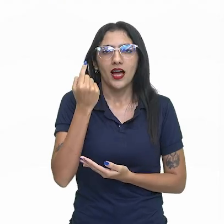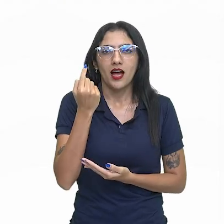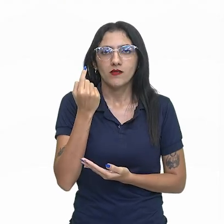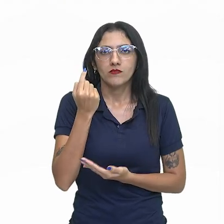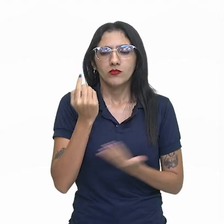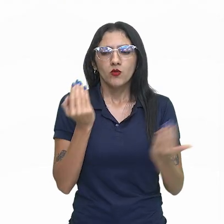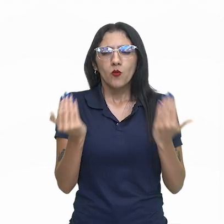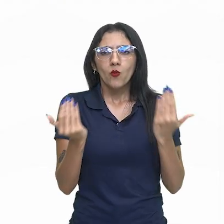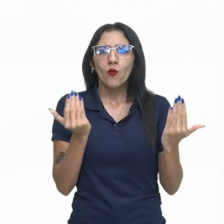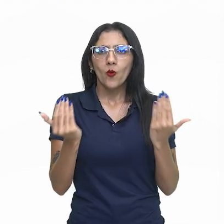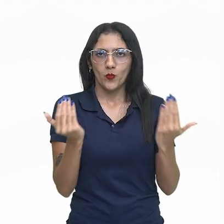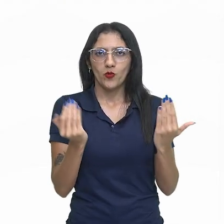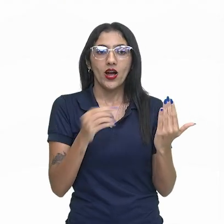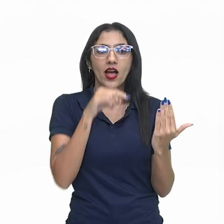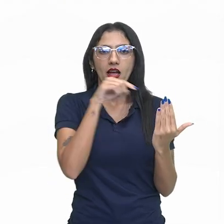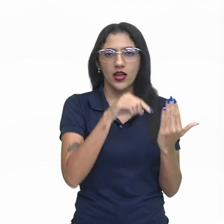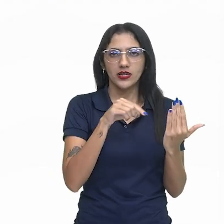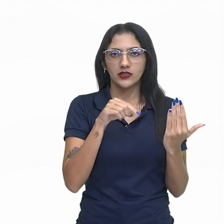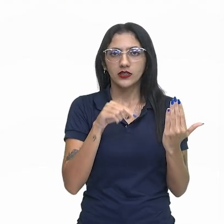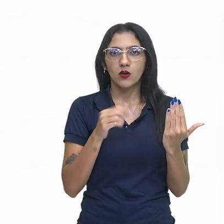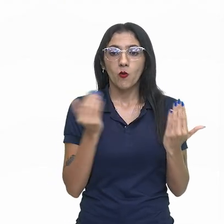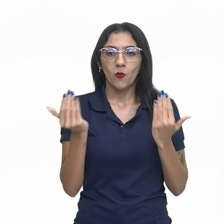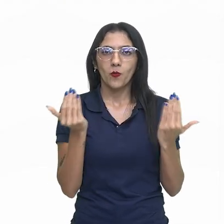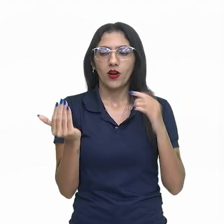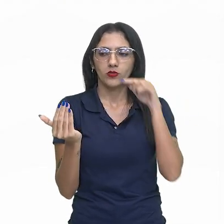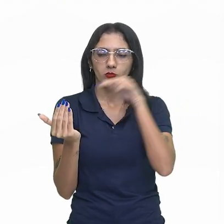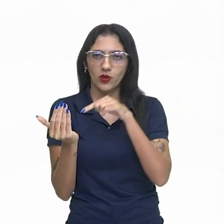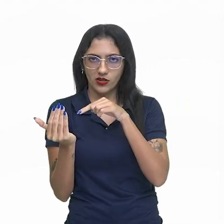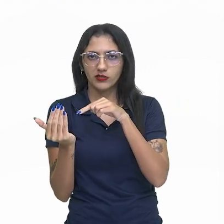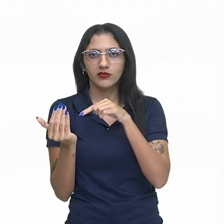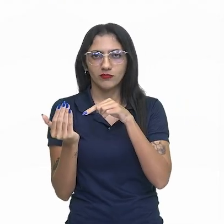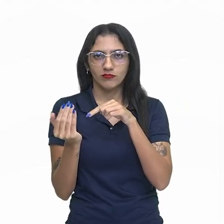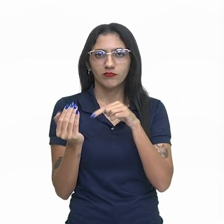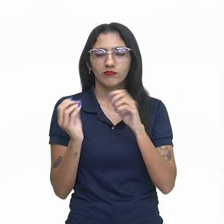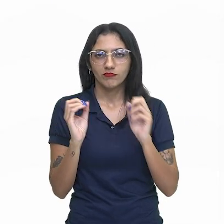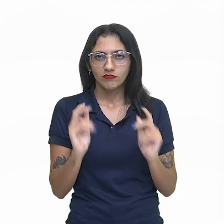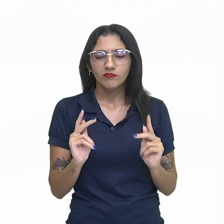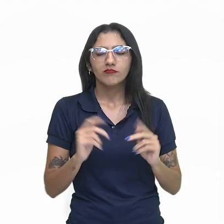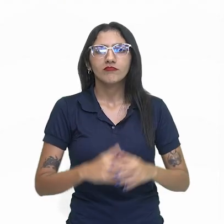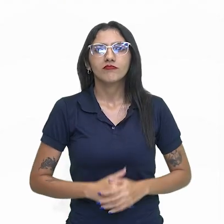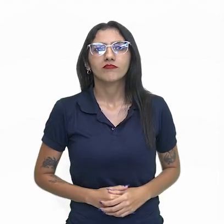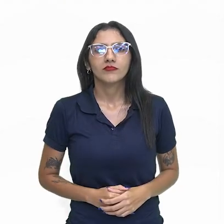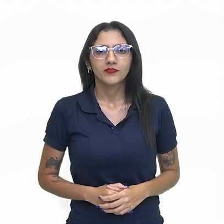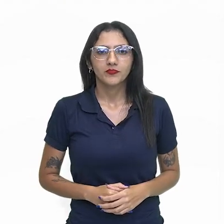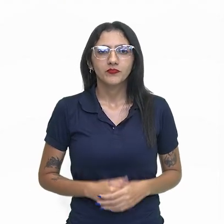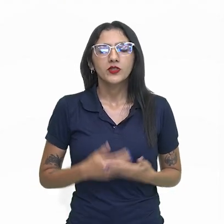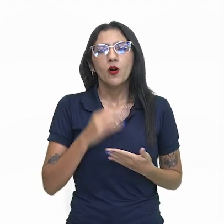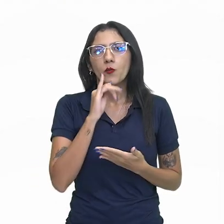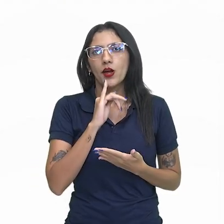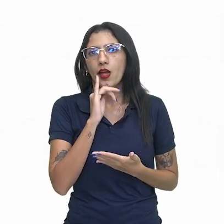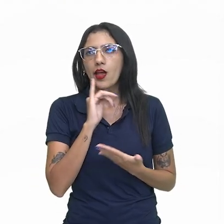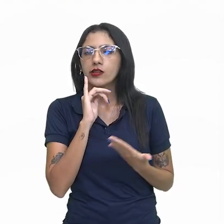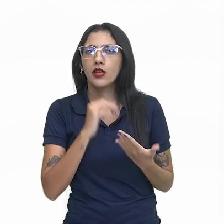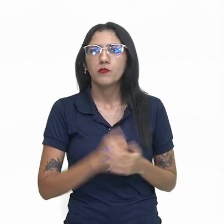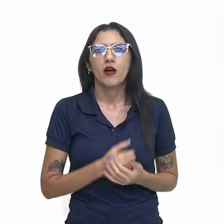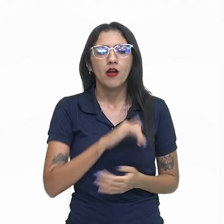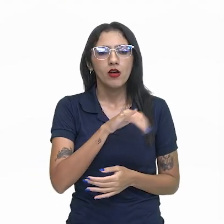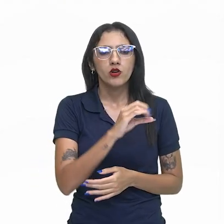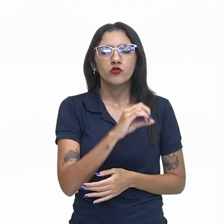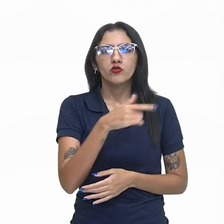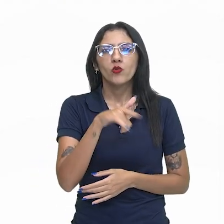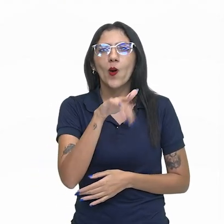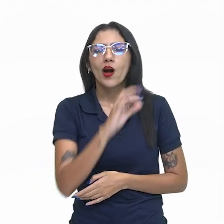comparando o primeiro elemento com o segundo. Né? João